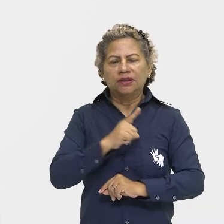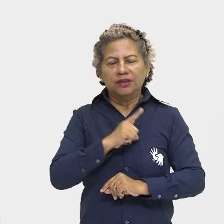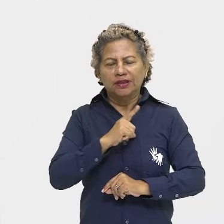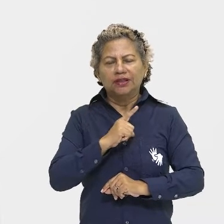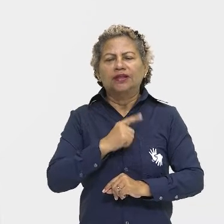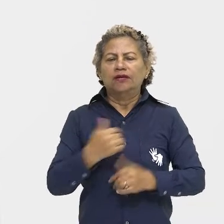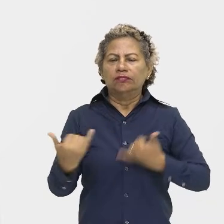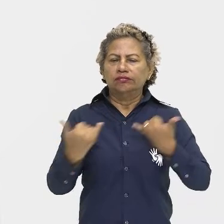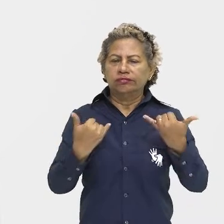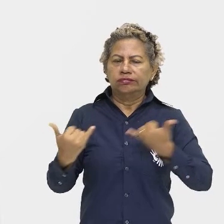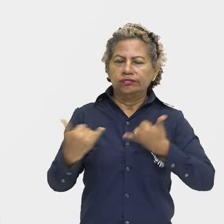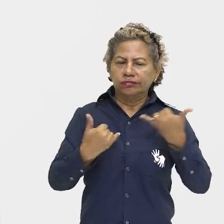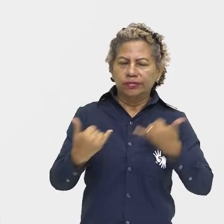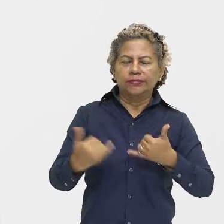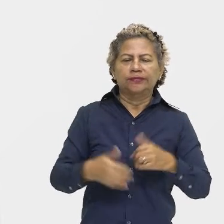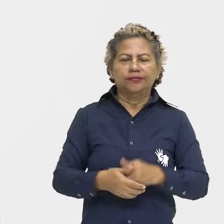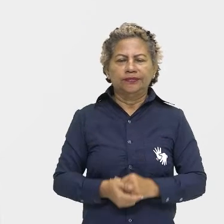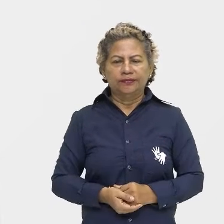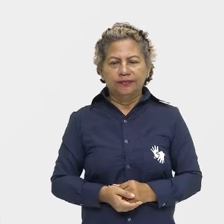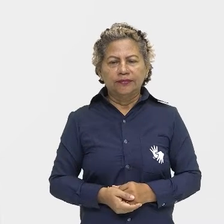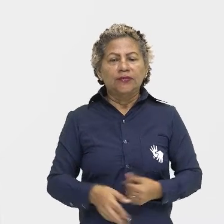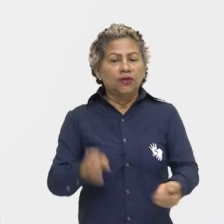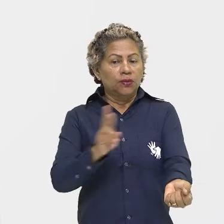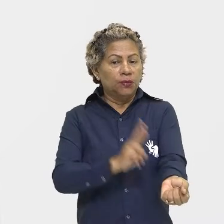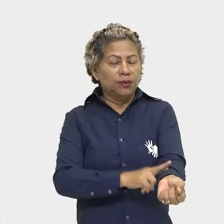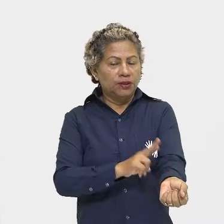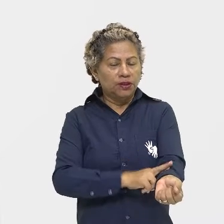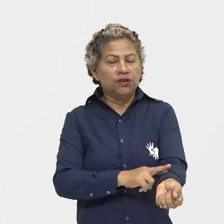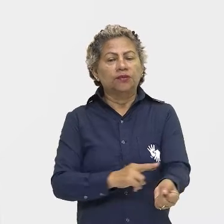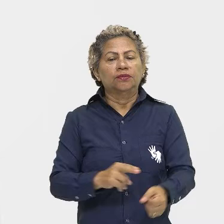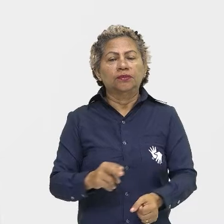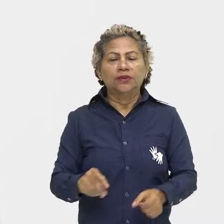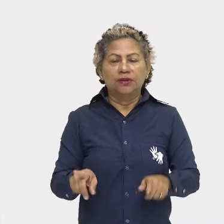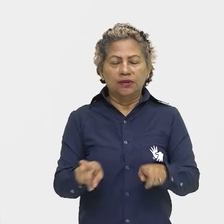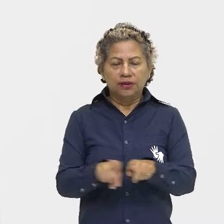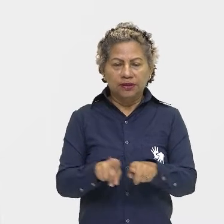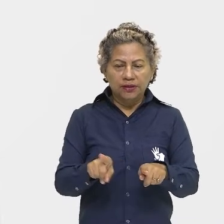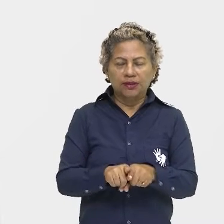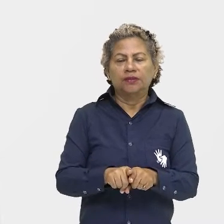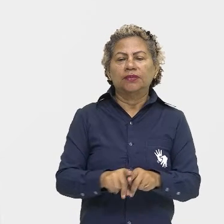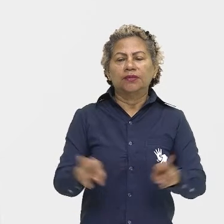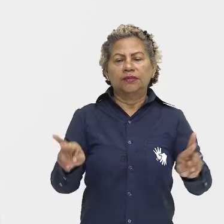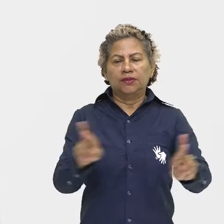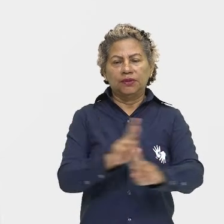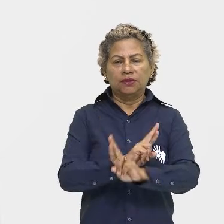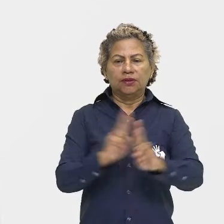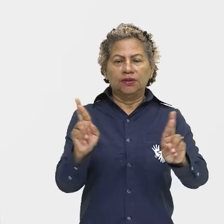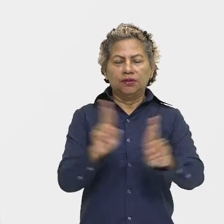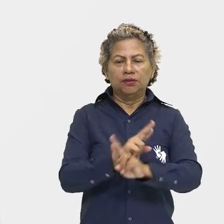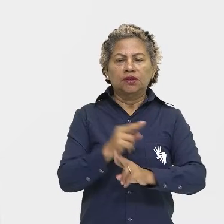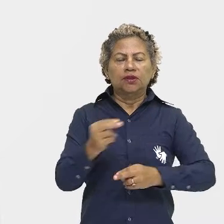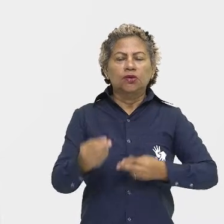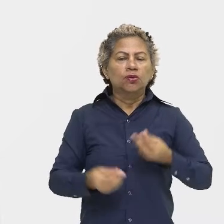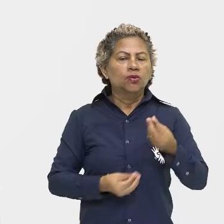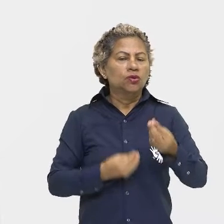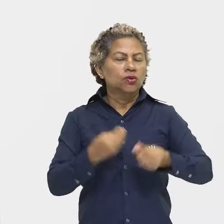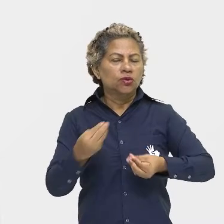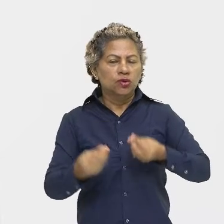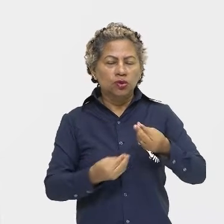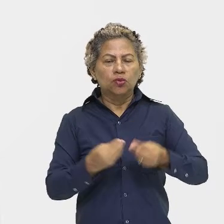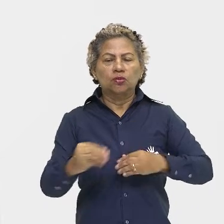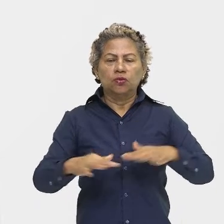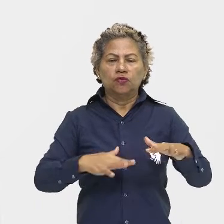mensagem, uma linguagem. E o ritmo está relacionado também à forma como